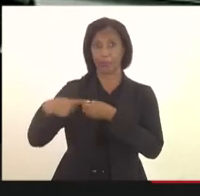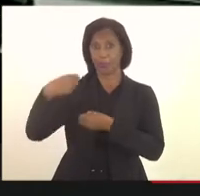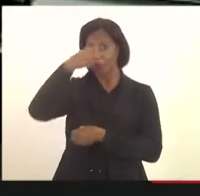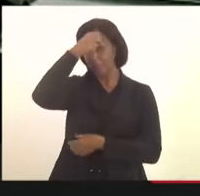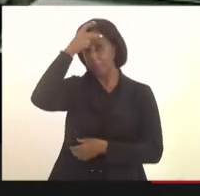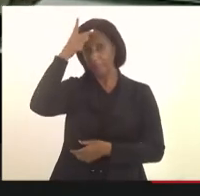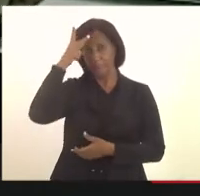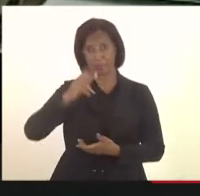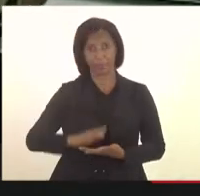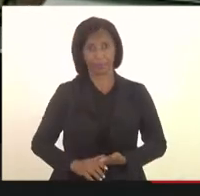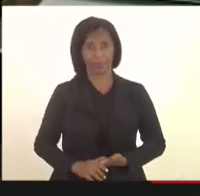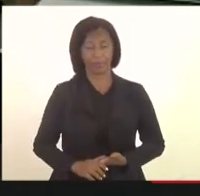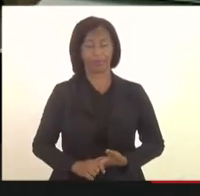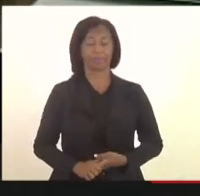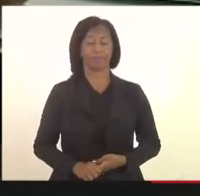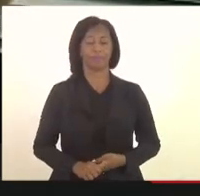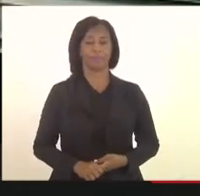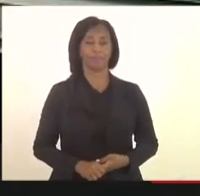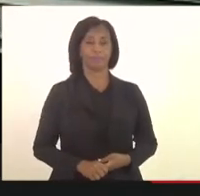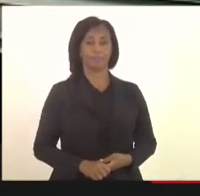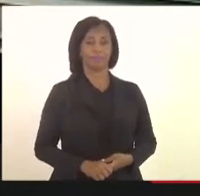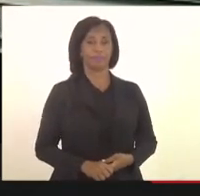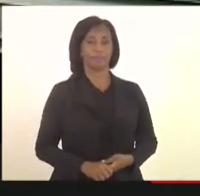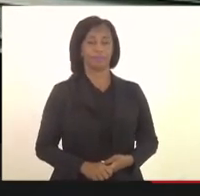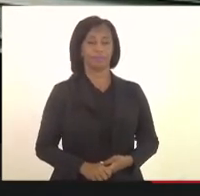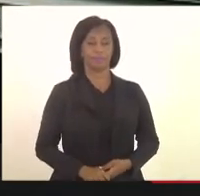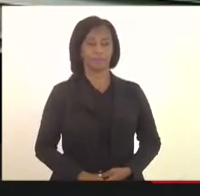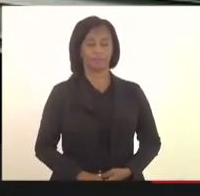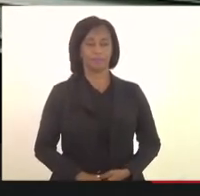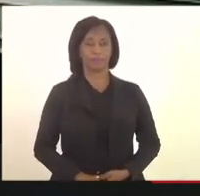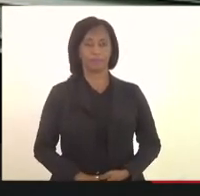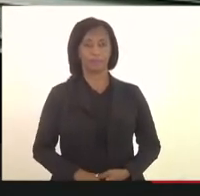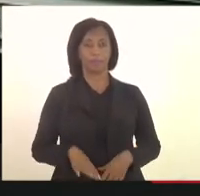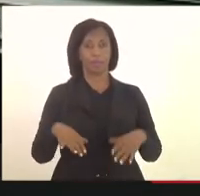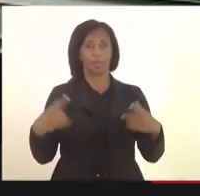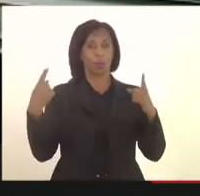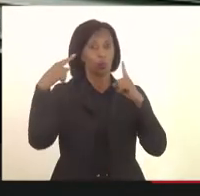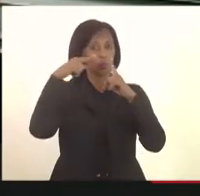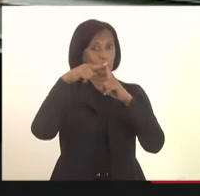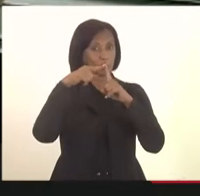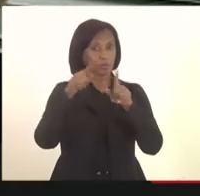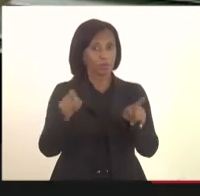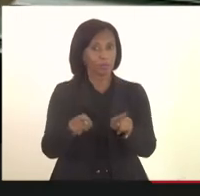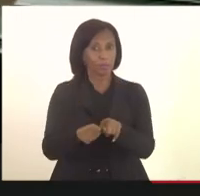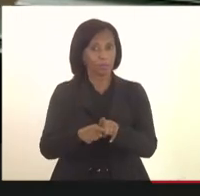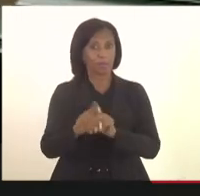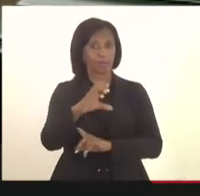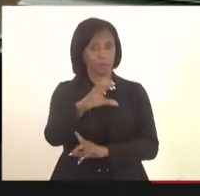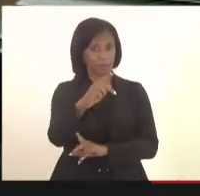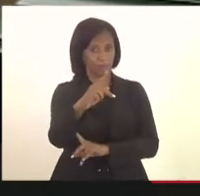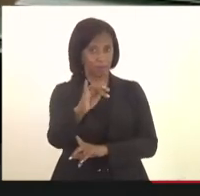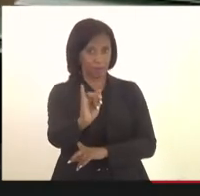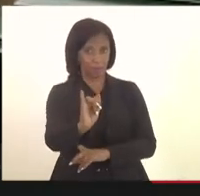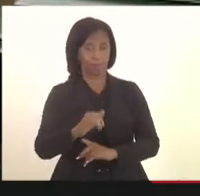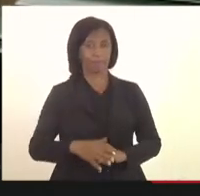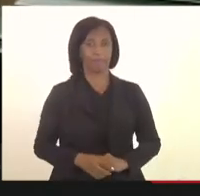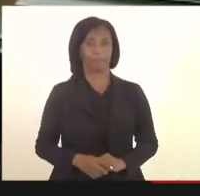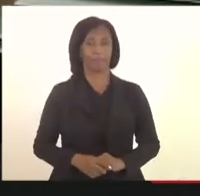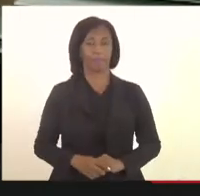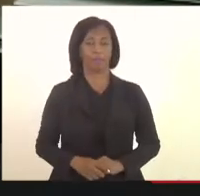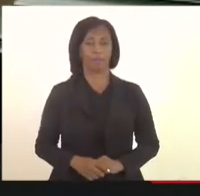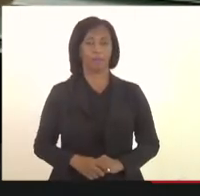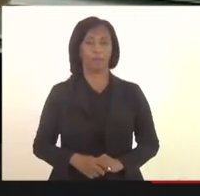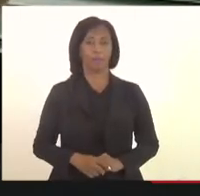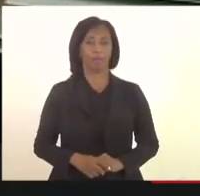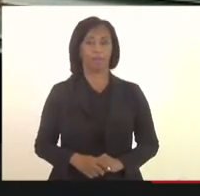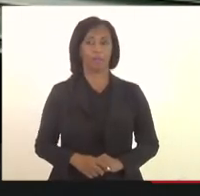municípios produtores. Então, o objetivo também desta CPI foi destampar